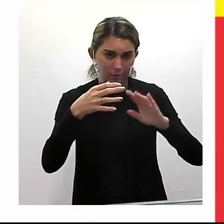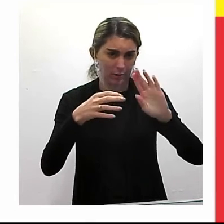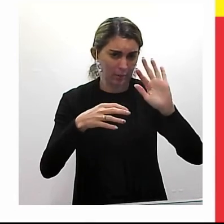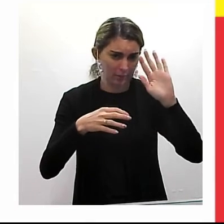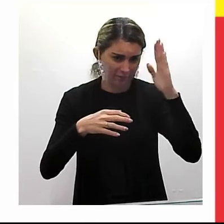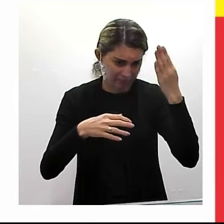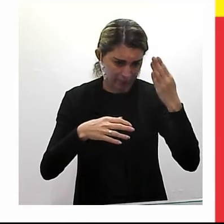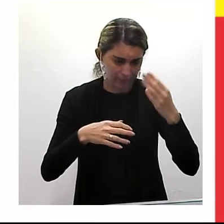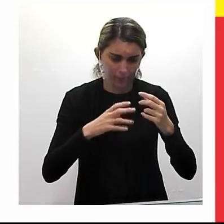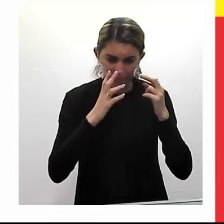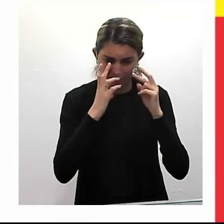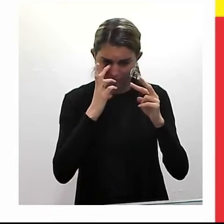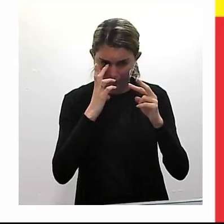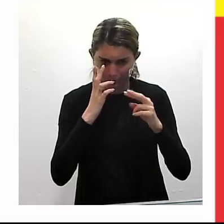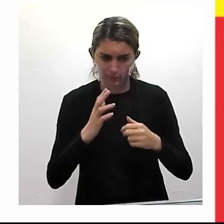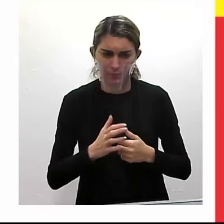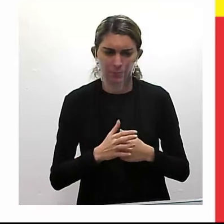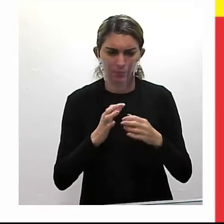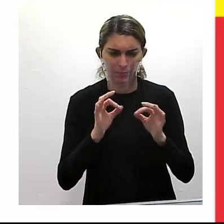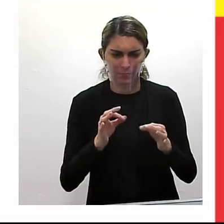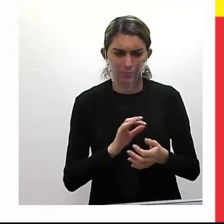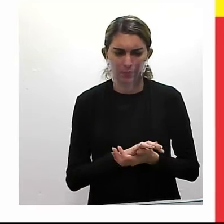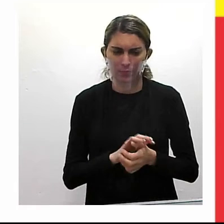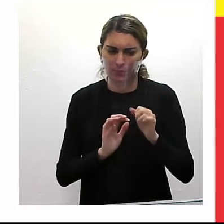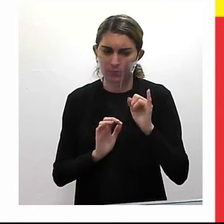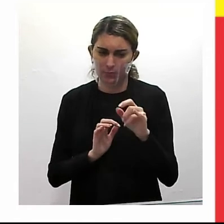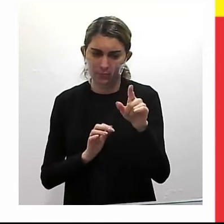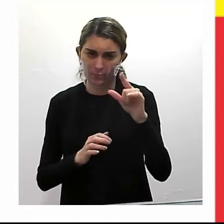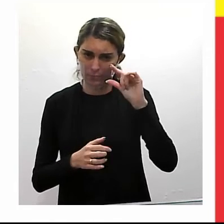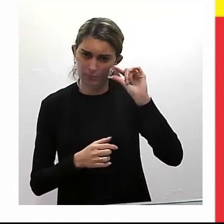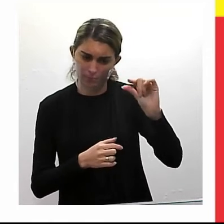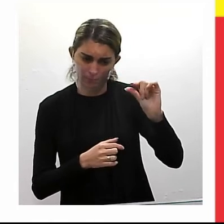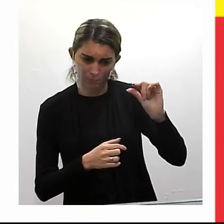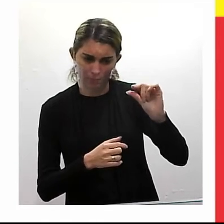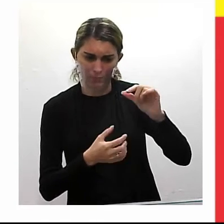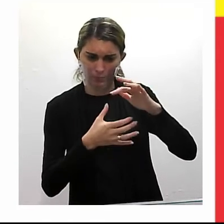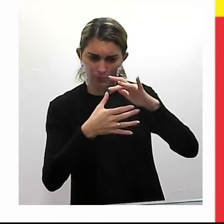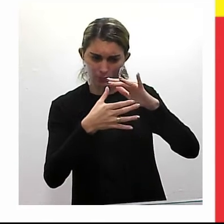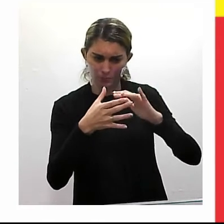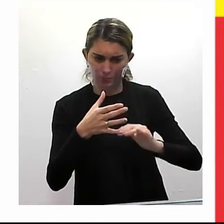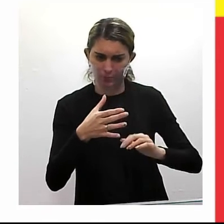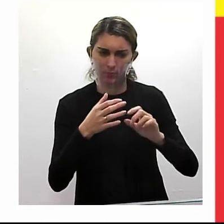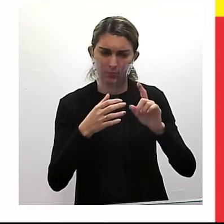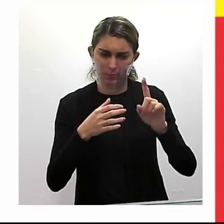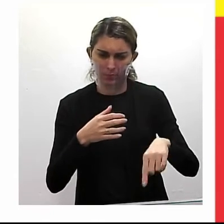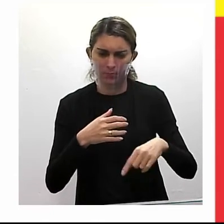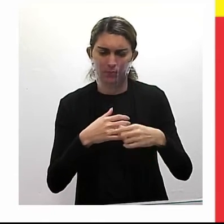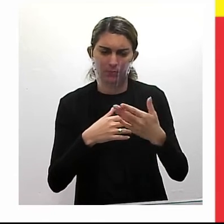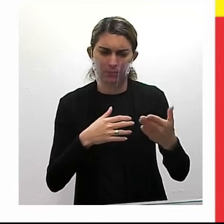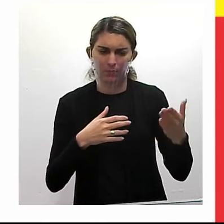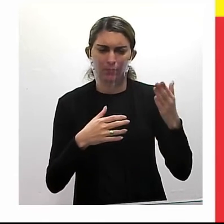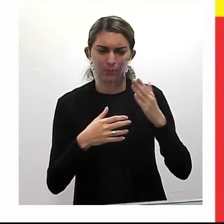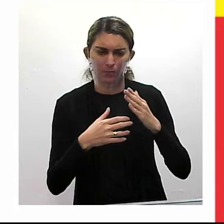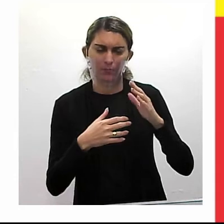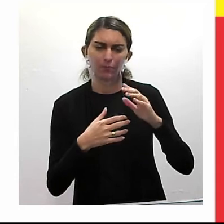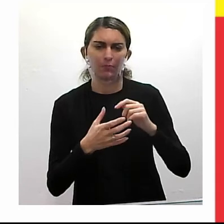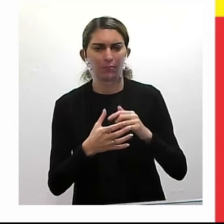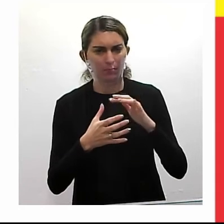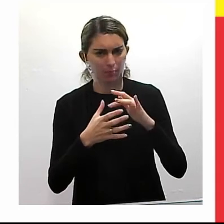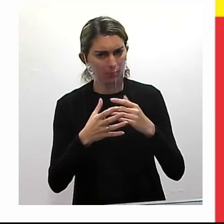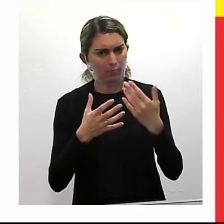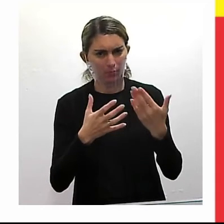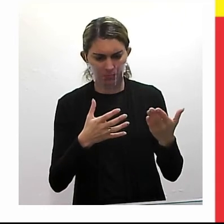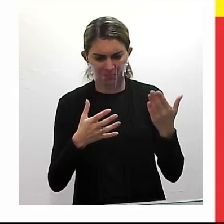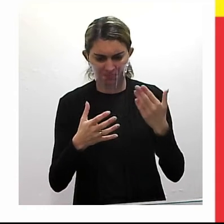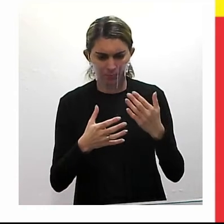lembra disso, galera. Ó, certo. Se ele é pouco solúvel em água, se ele é um composto hidrocarboneto, conforme